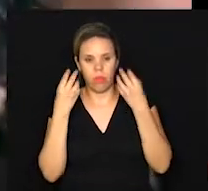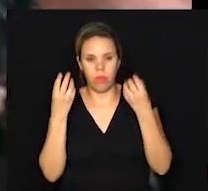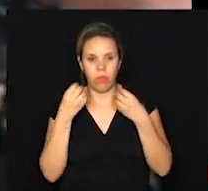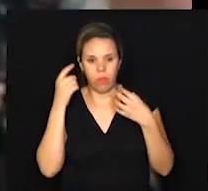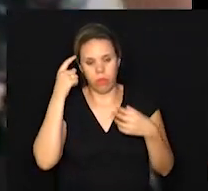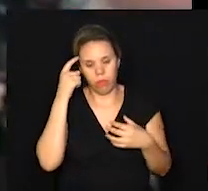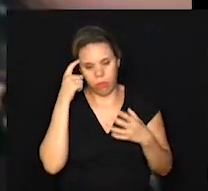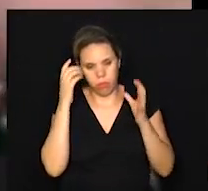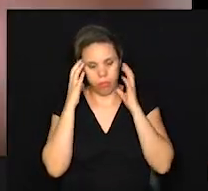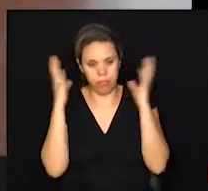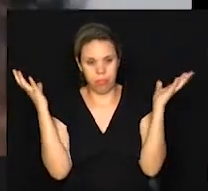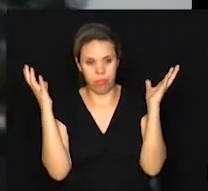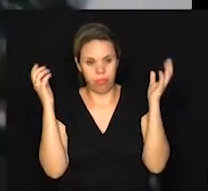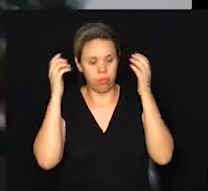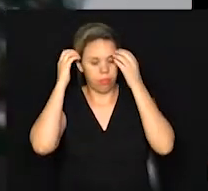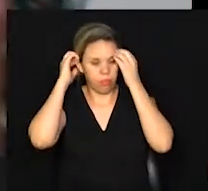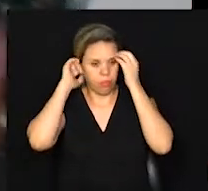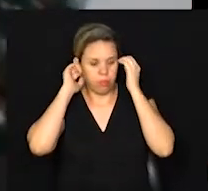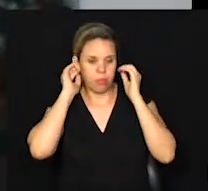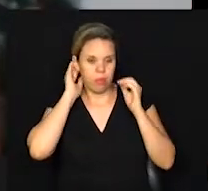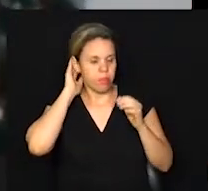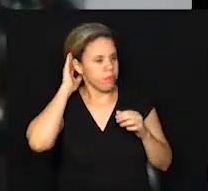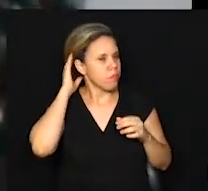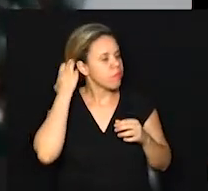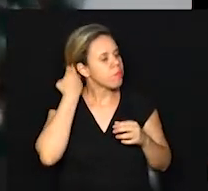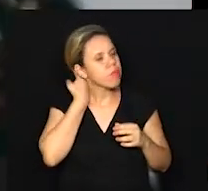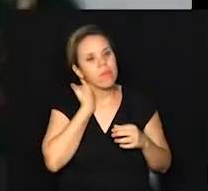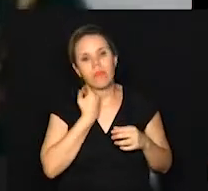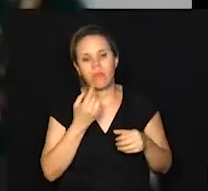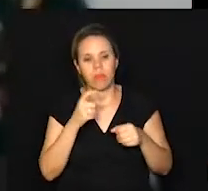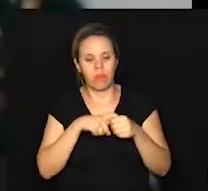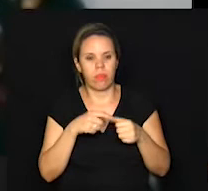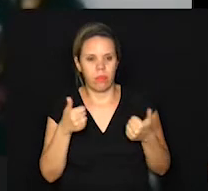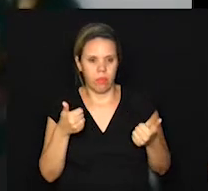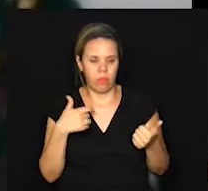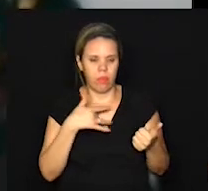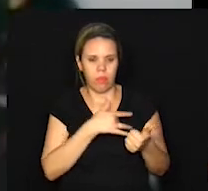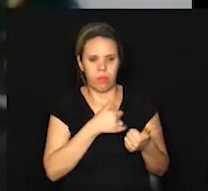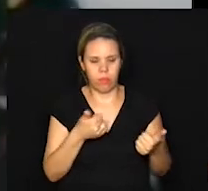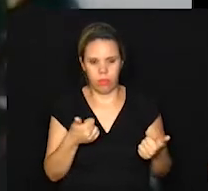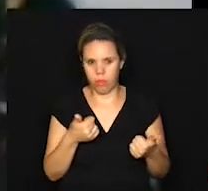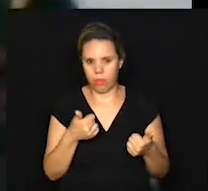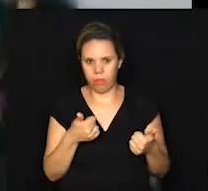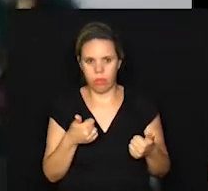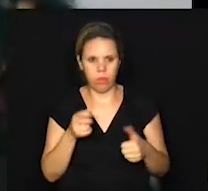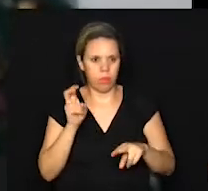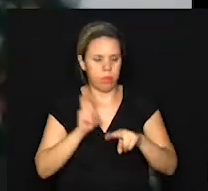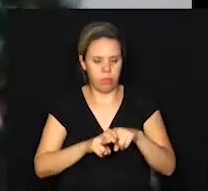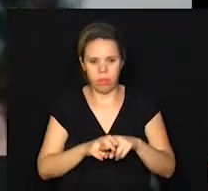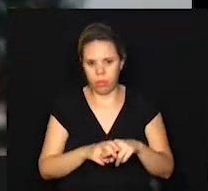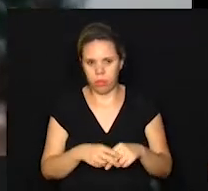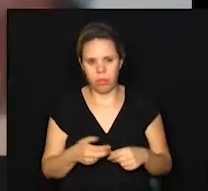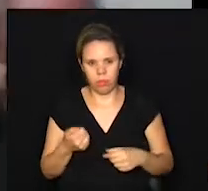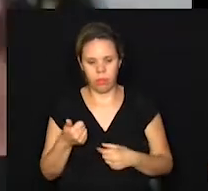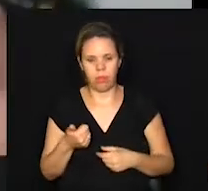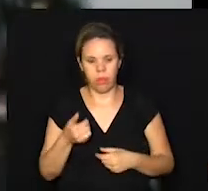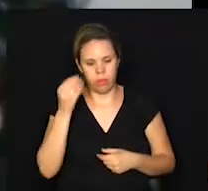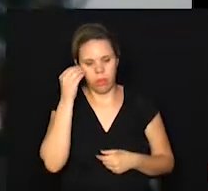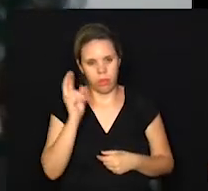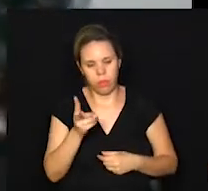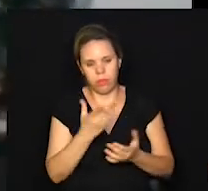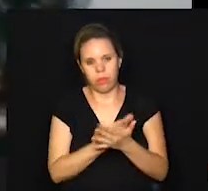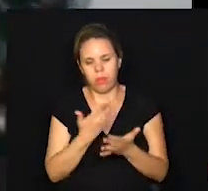ela saiu, né? Aí eu voltei e disse, não, pessoal, olha só, eu estou bem, mas eu vou sentar aqui um pouco e vou tentar continuar a